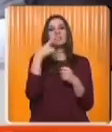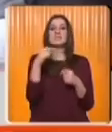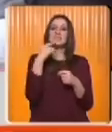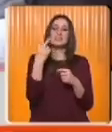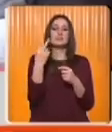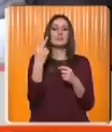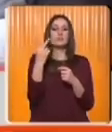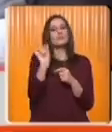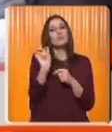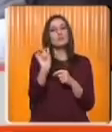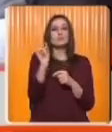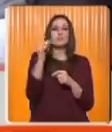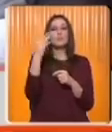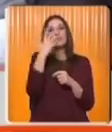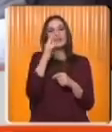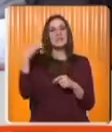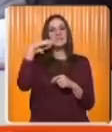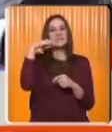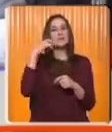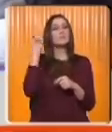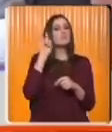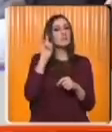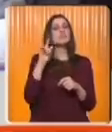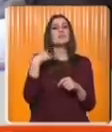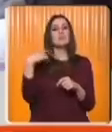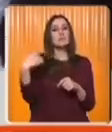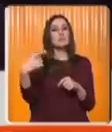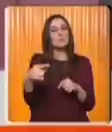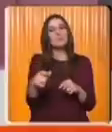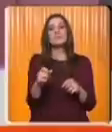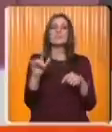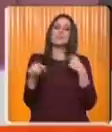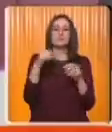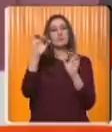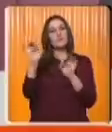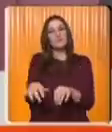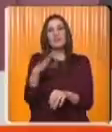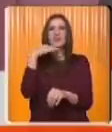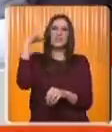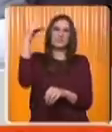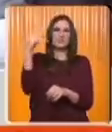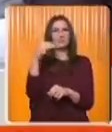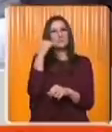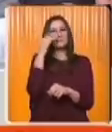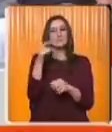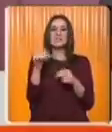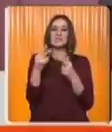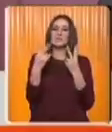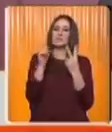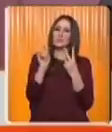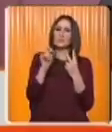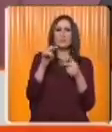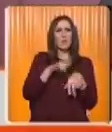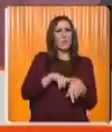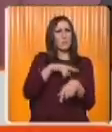gastava dois minutos por dia na lavagem dos dentes. Importante é que ele lave todos os dias para não se chegar depois em adulto a uma situação destas, não é? Mas 2 minutos é